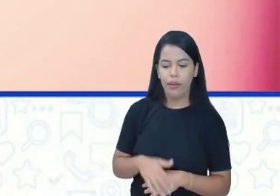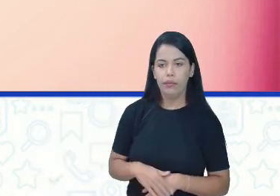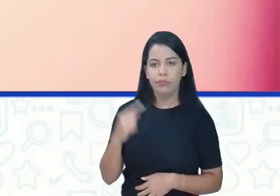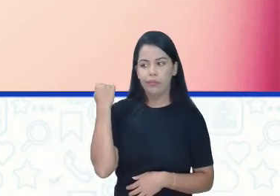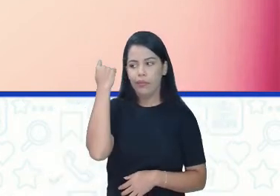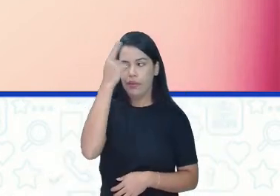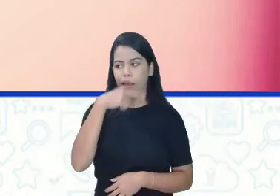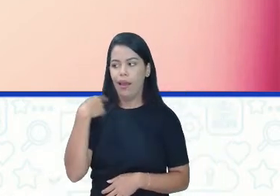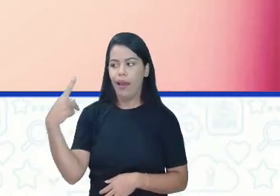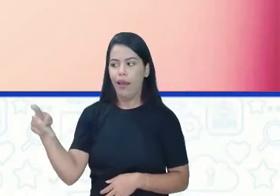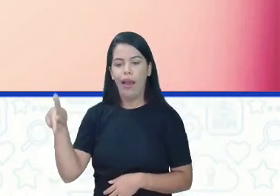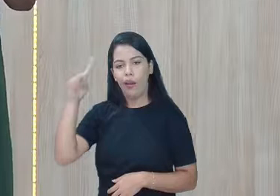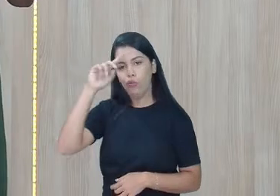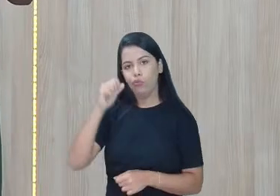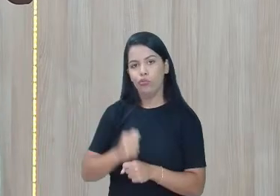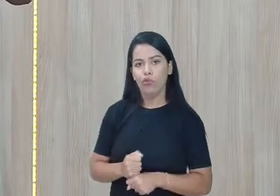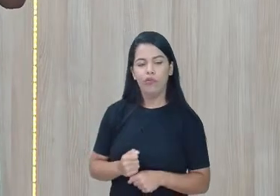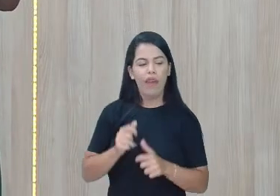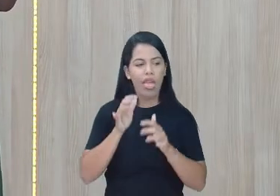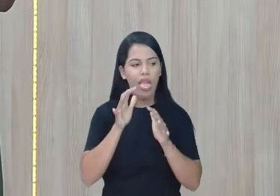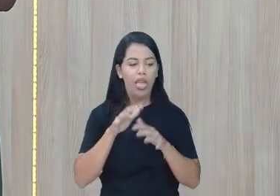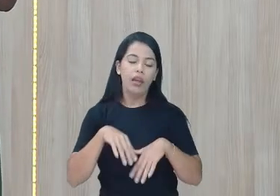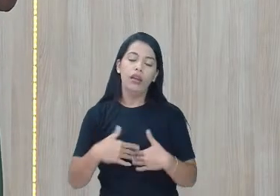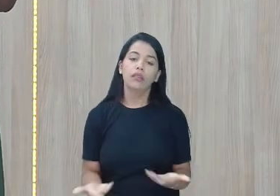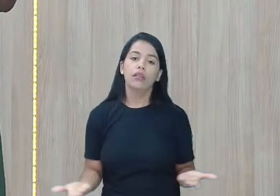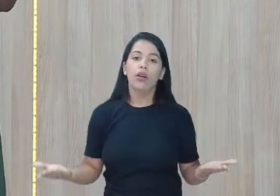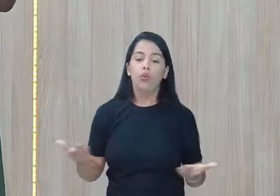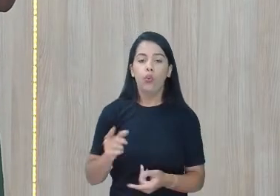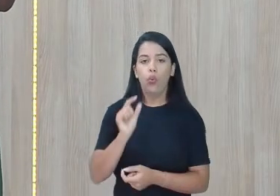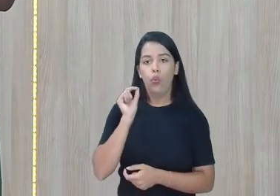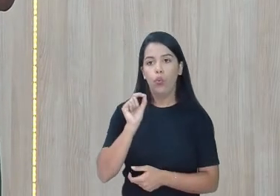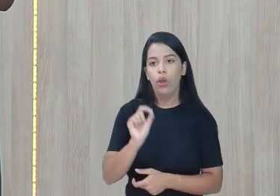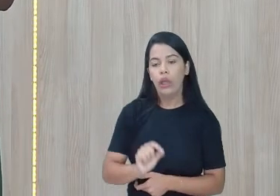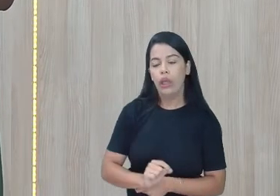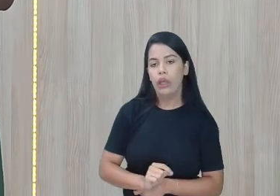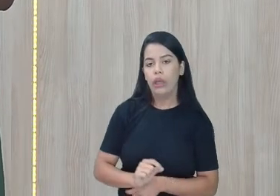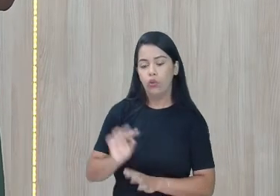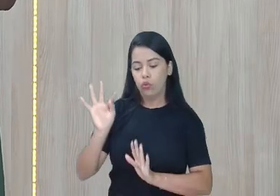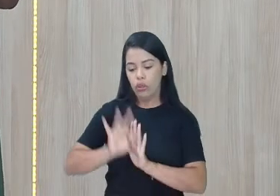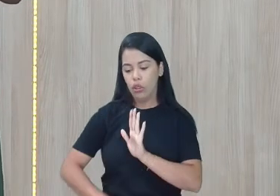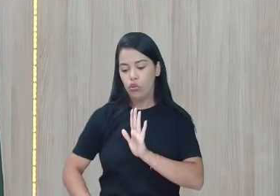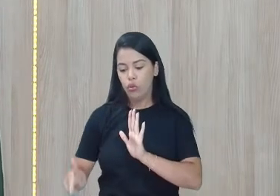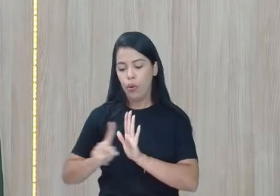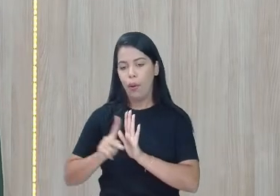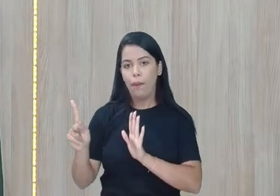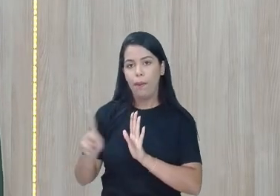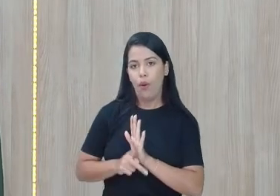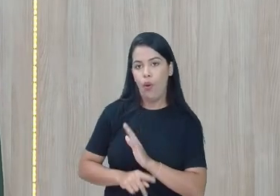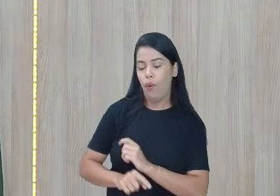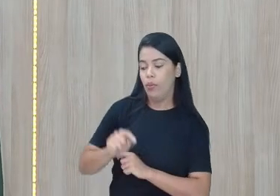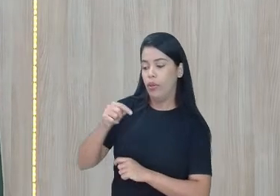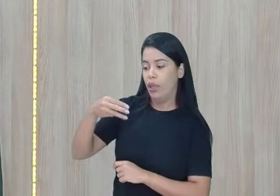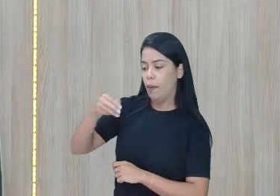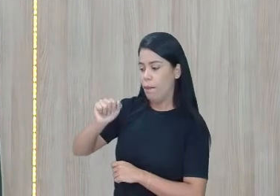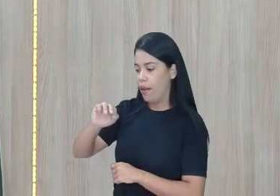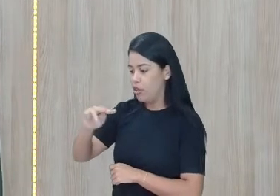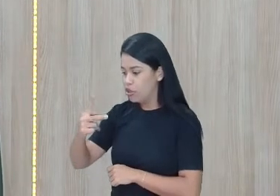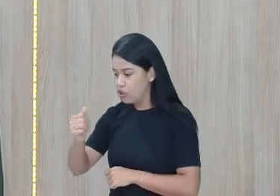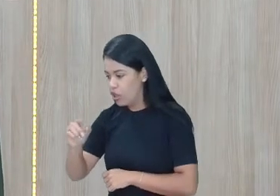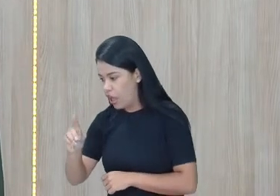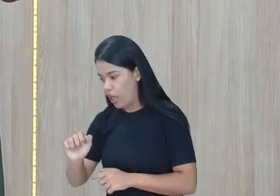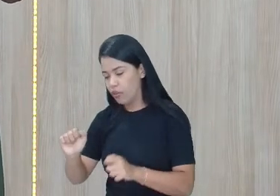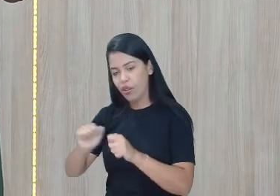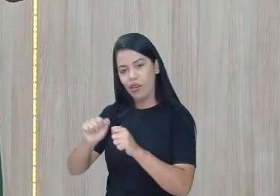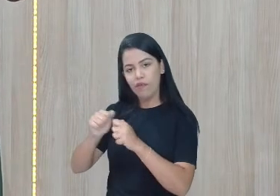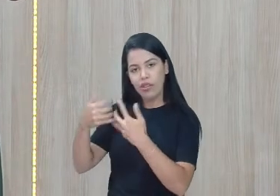faz-me caretas. Ou seja, aqui, nesse texto específico, que é uma crônica de Machado, ele faz uma reflexão sobre o sentimento